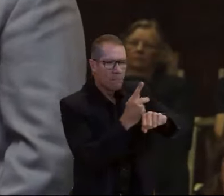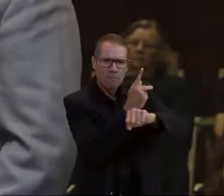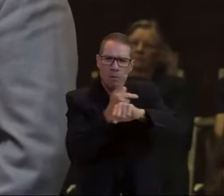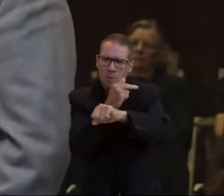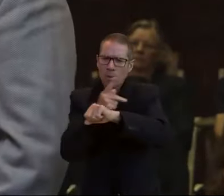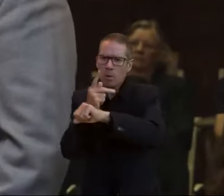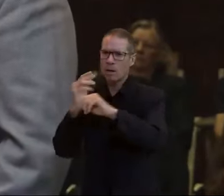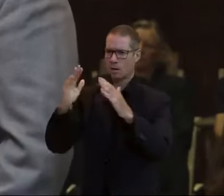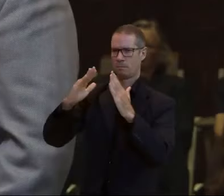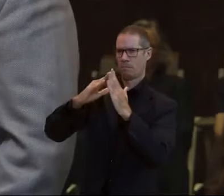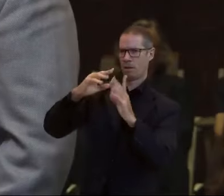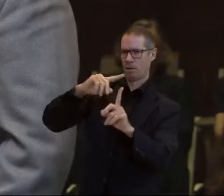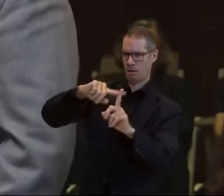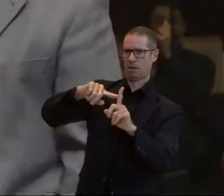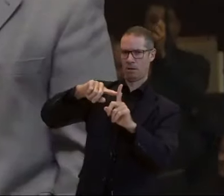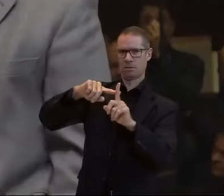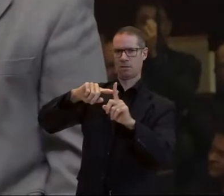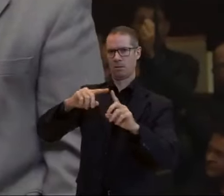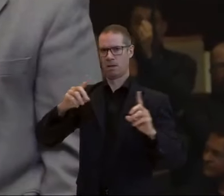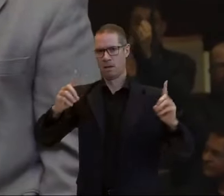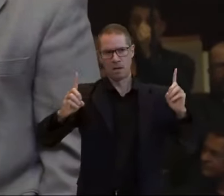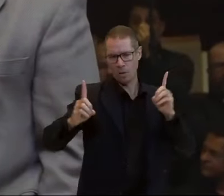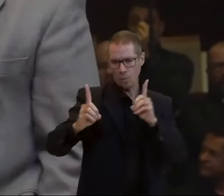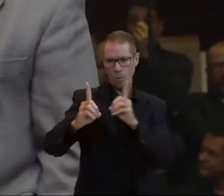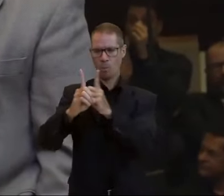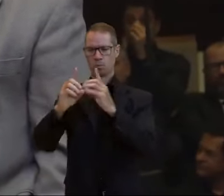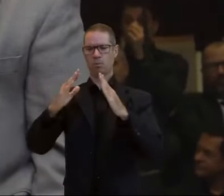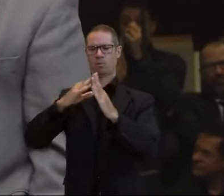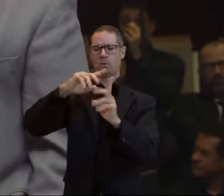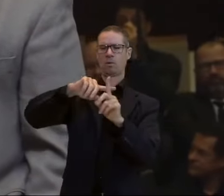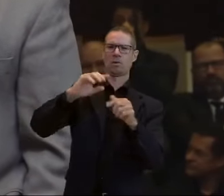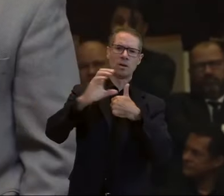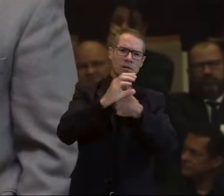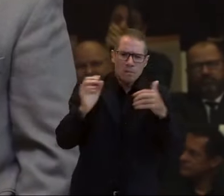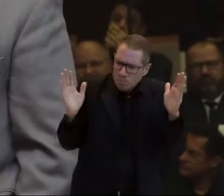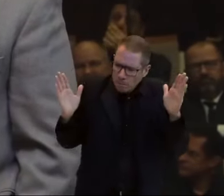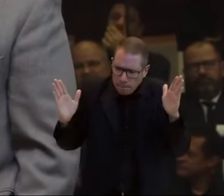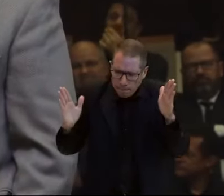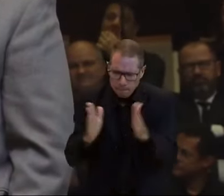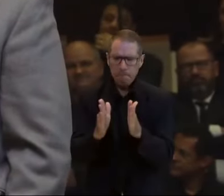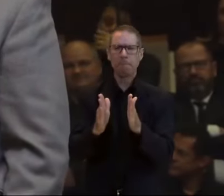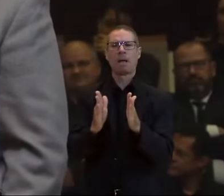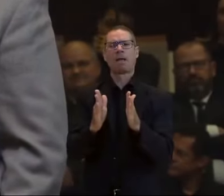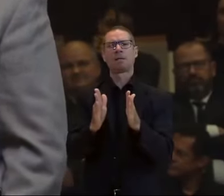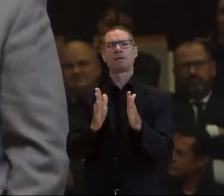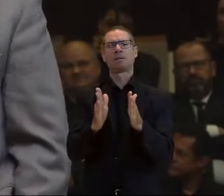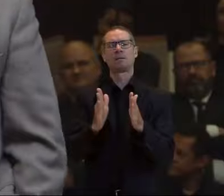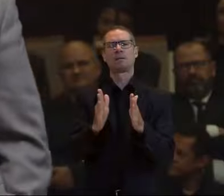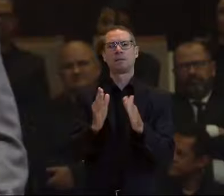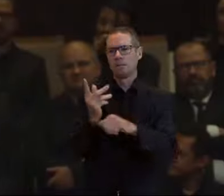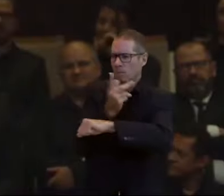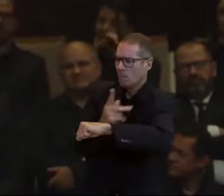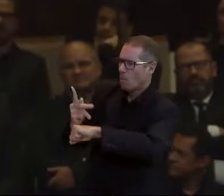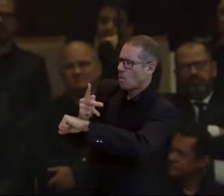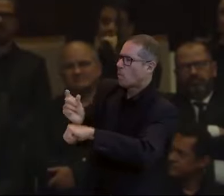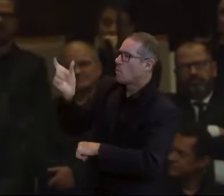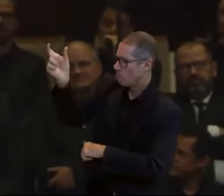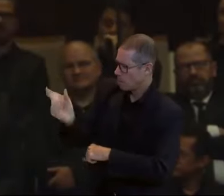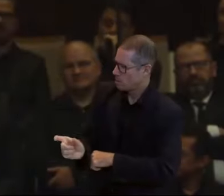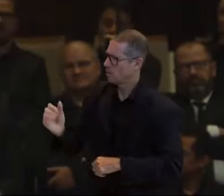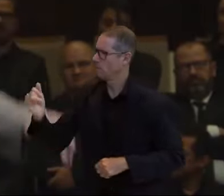igreja. E quando ela encontrou uma igreja cristã, pequenininha, ela procurou alguém que